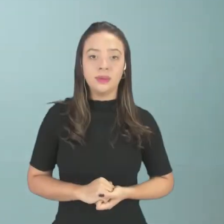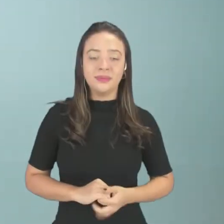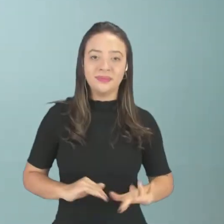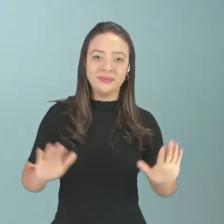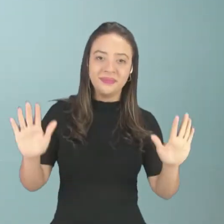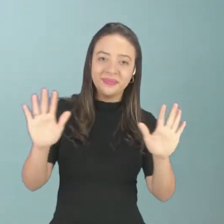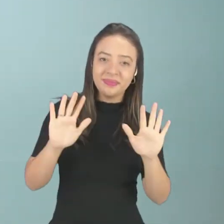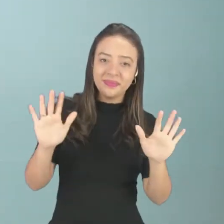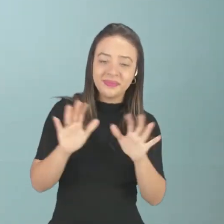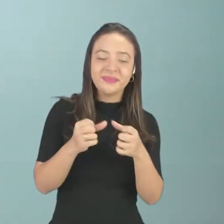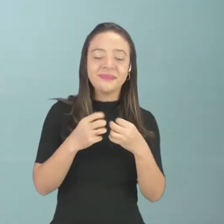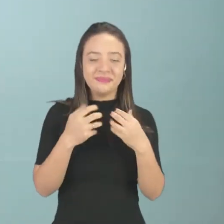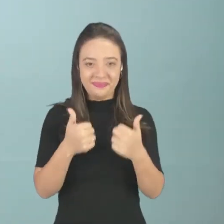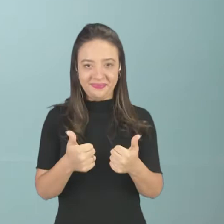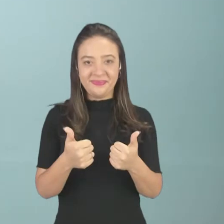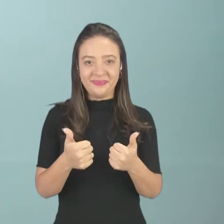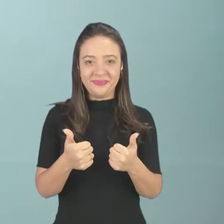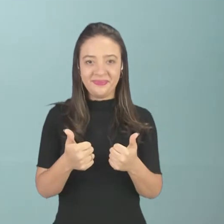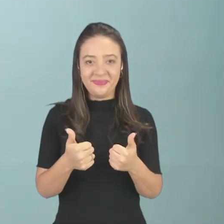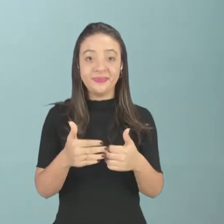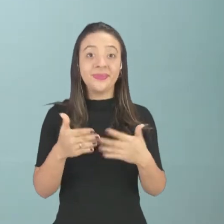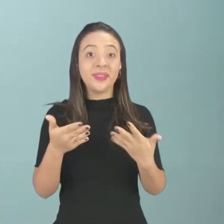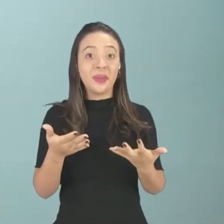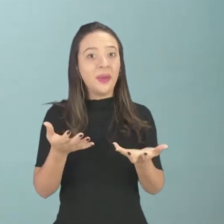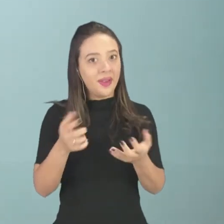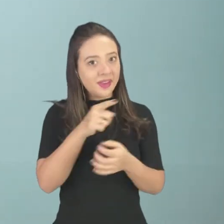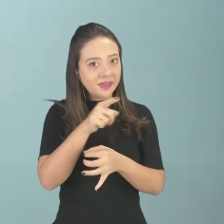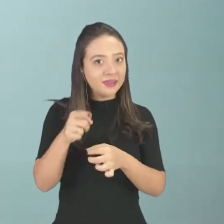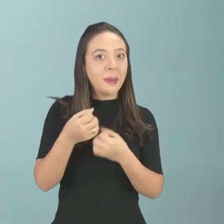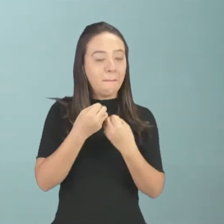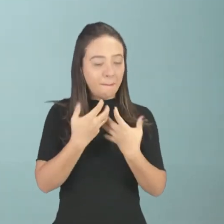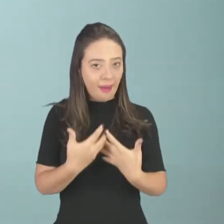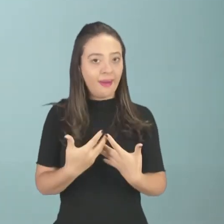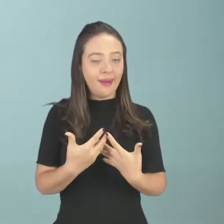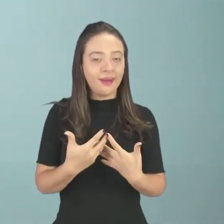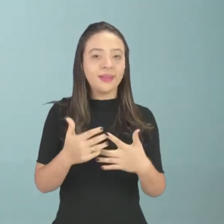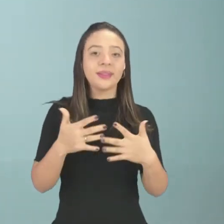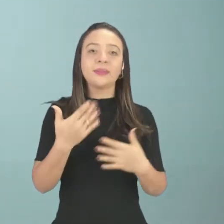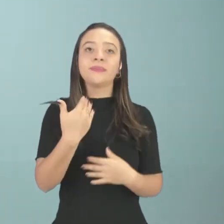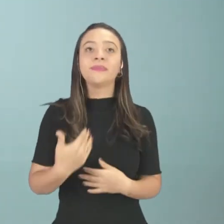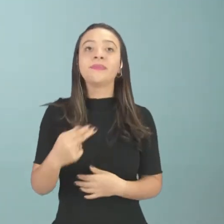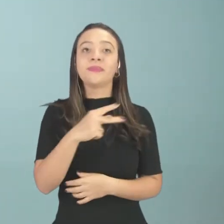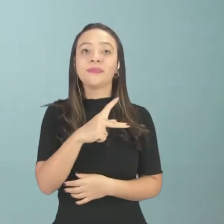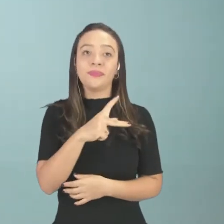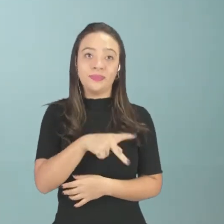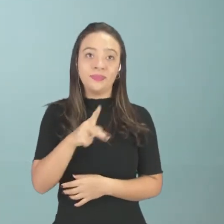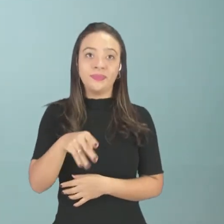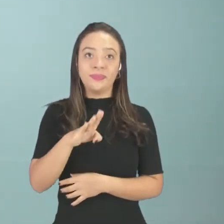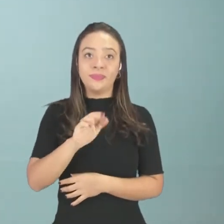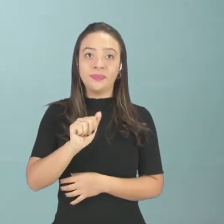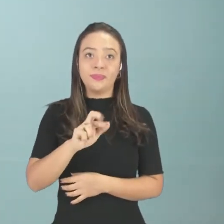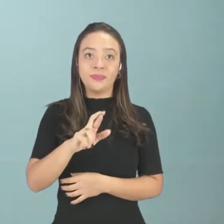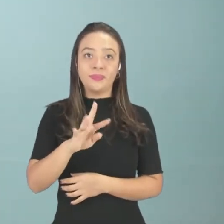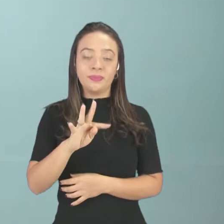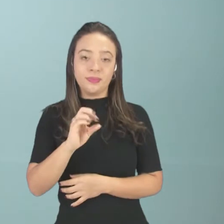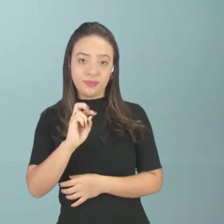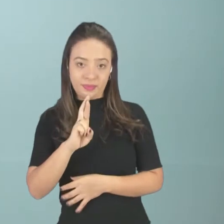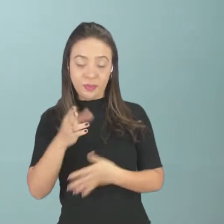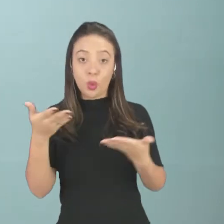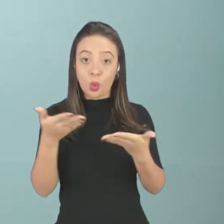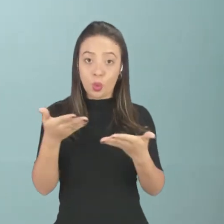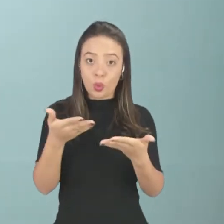Olá pessoal, tudo bem? Eu espero que esteja tudo bem com vocês. Meu nome é Professor Bartô e hoje nós vamos